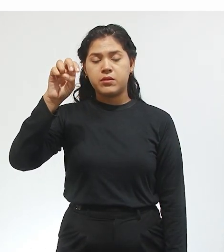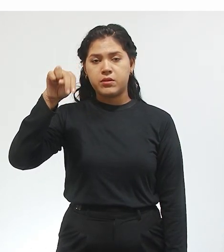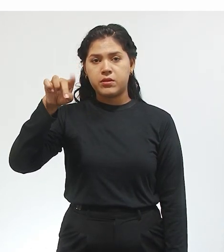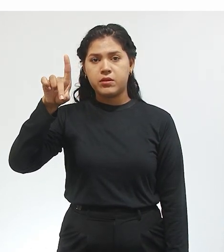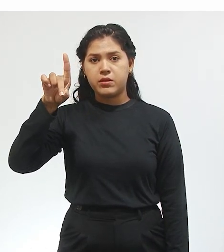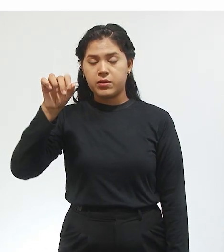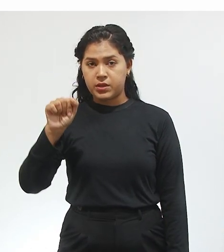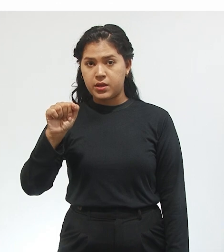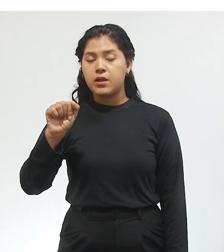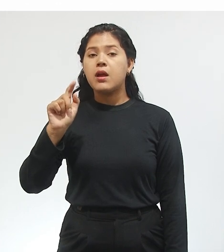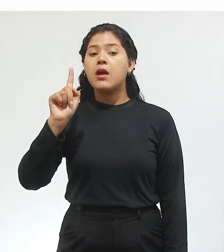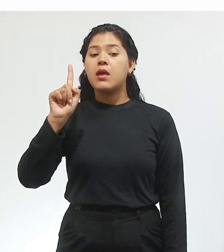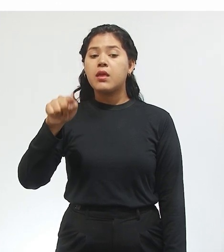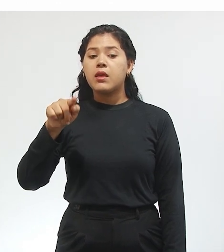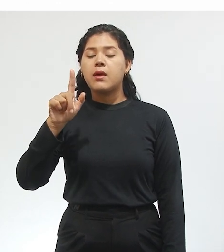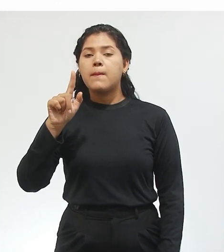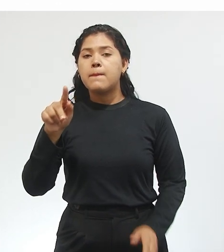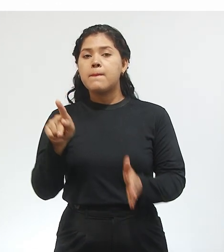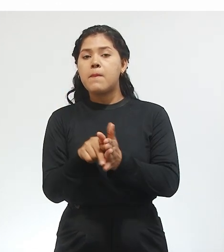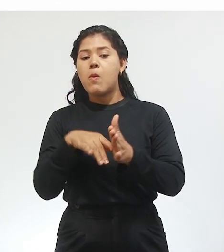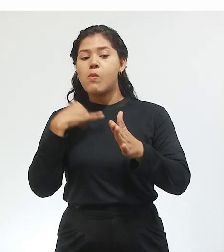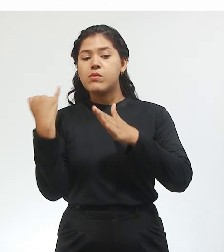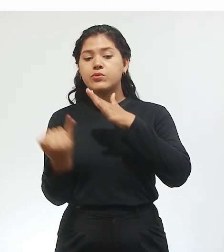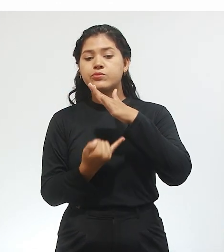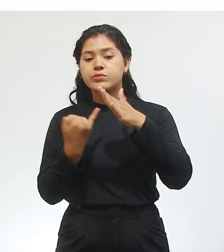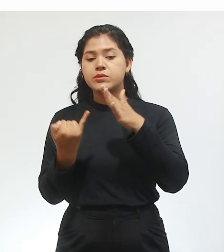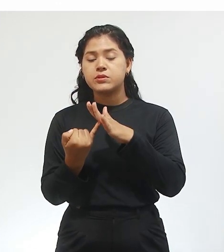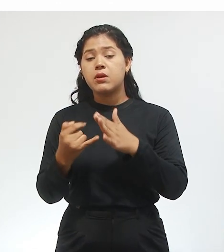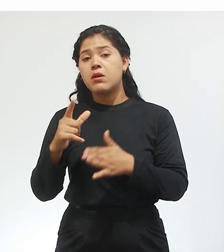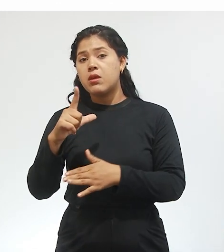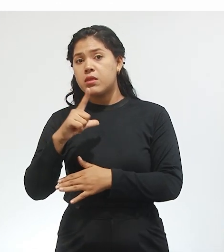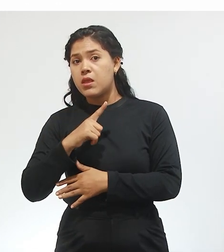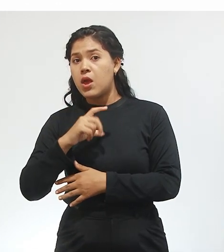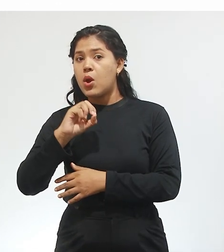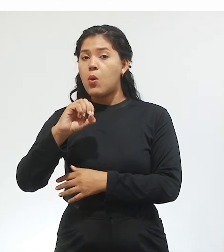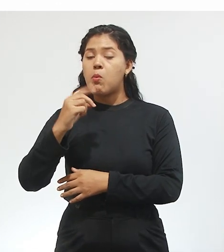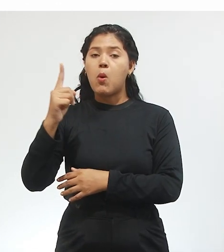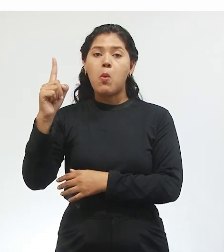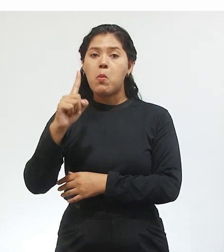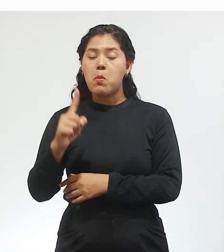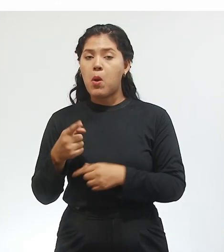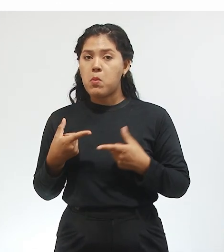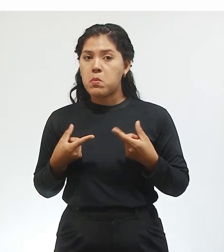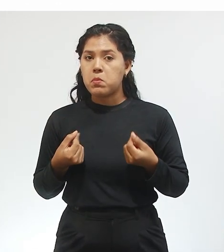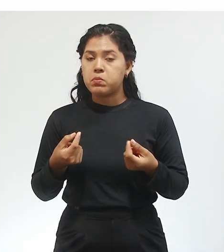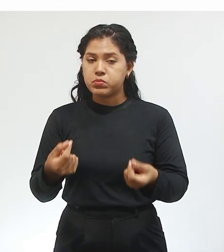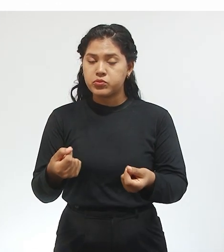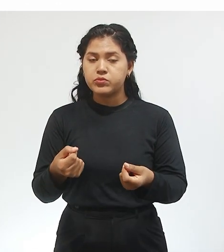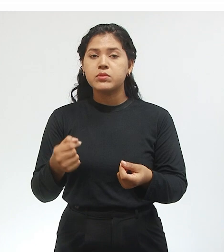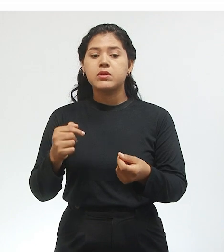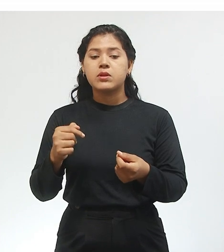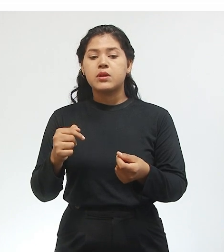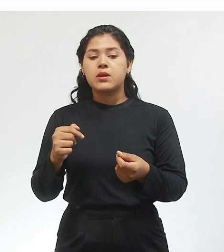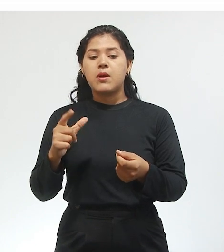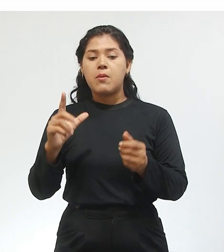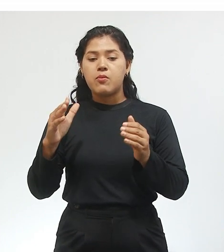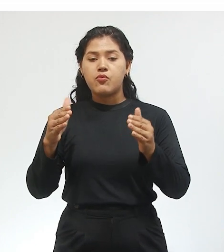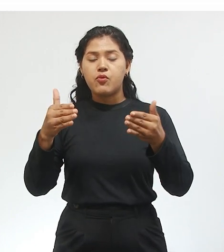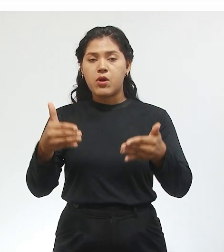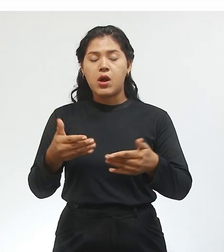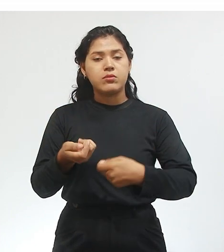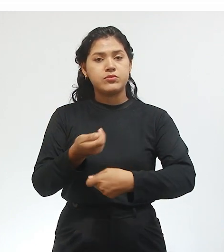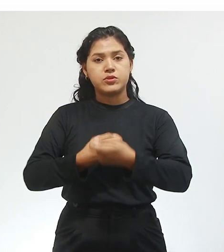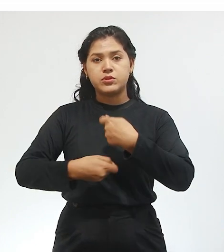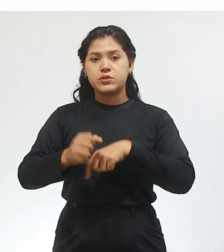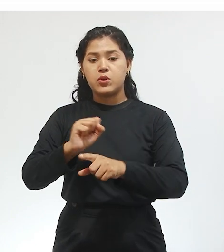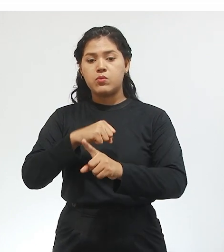com ou sem fins lucrativos, com objetivo social ou econômico de ordem